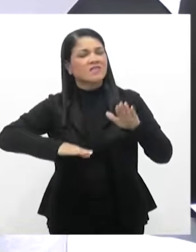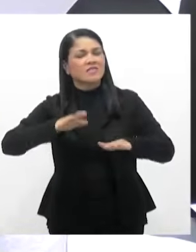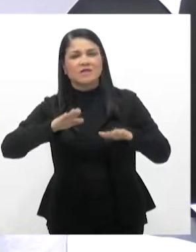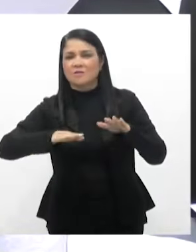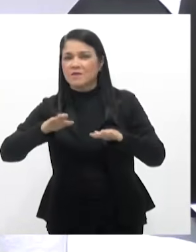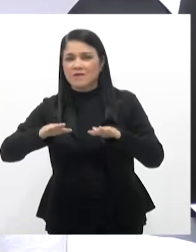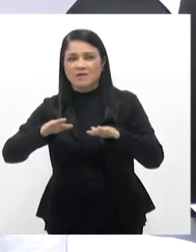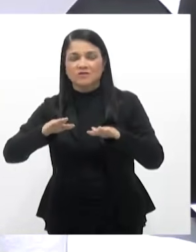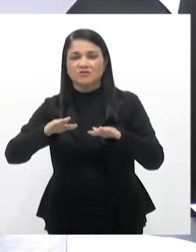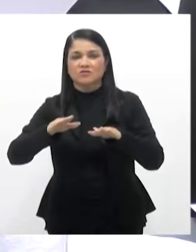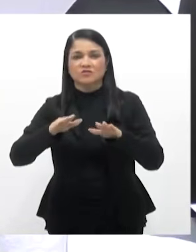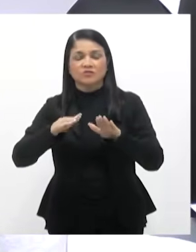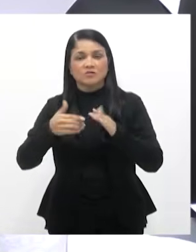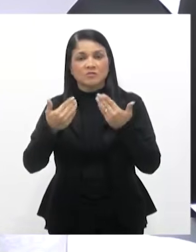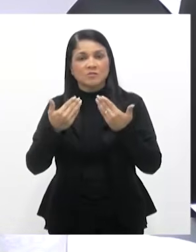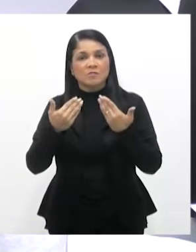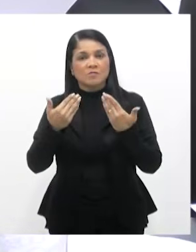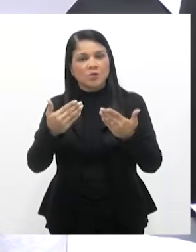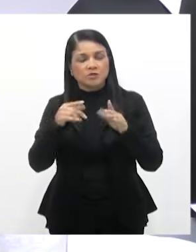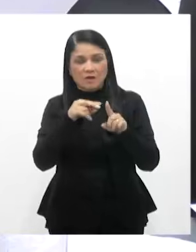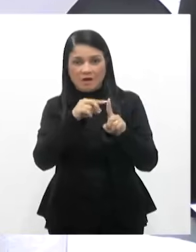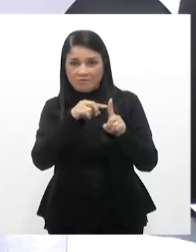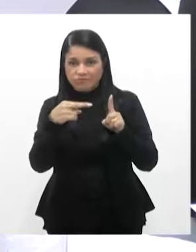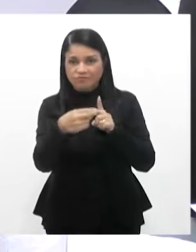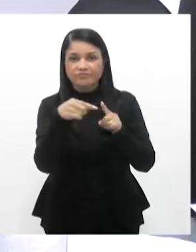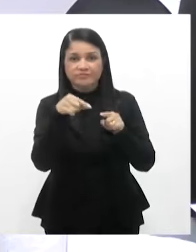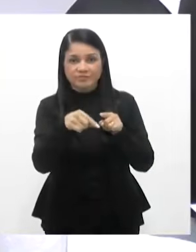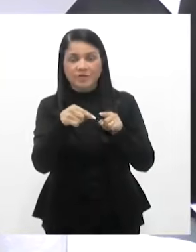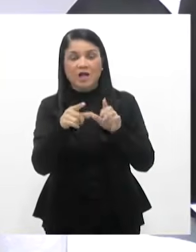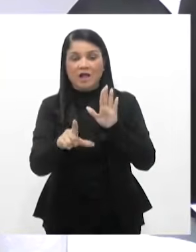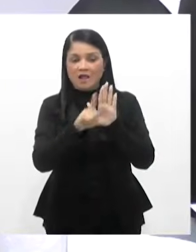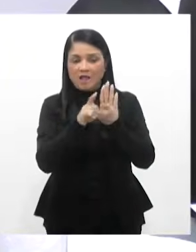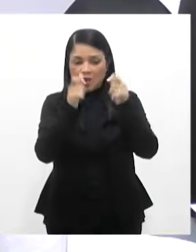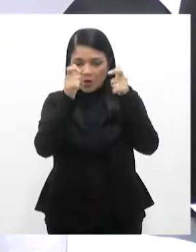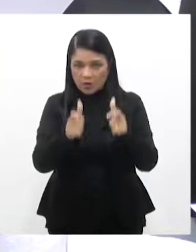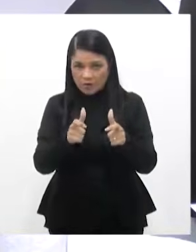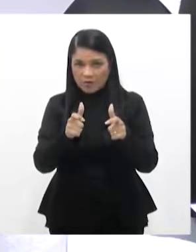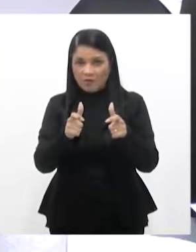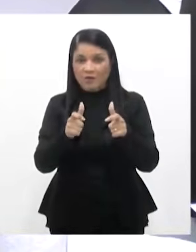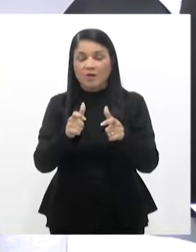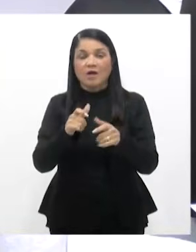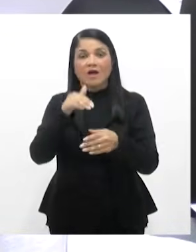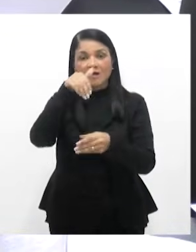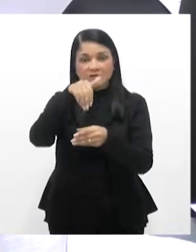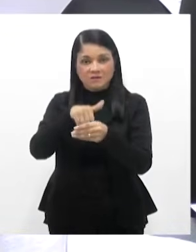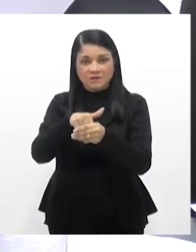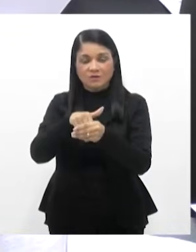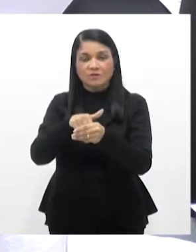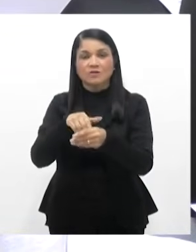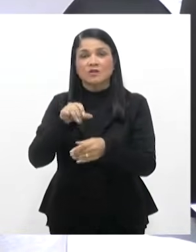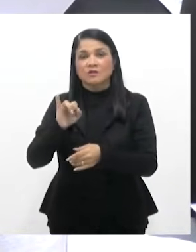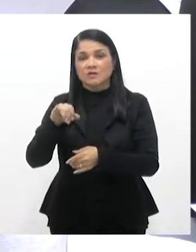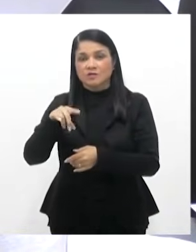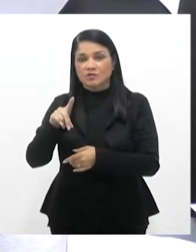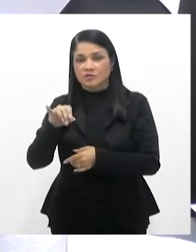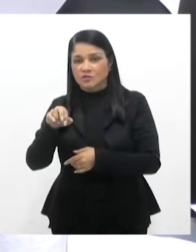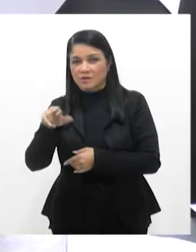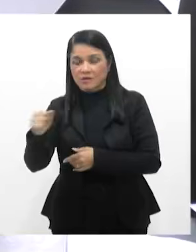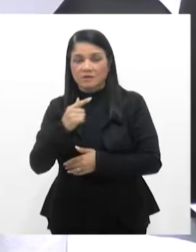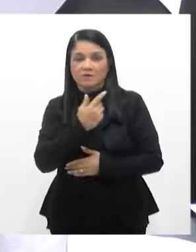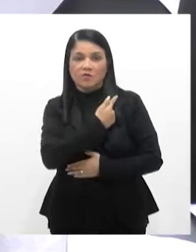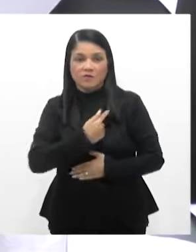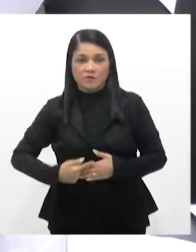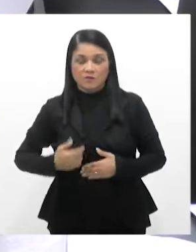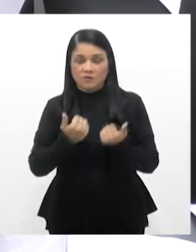independentemente de sua expressa previsão na lei local, as eleições indiretas para governador e vice-governador realizadas